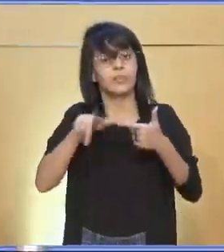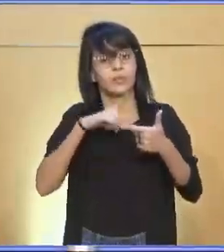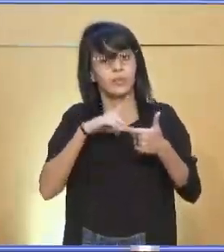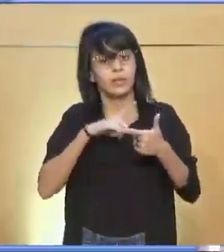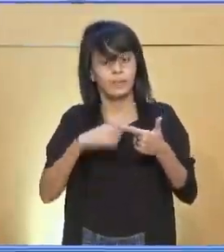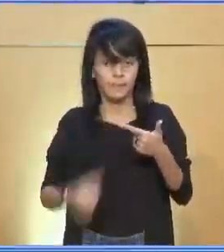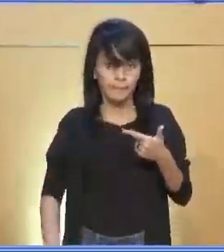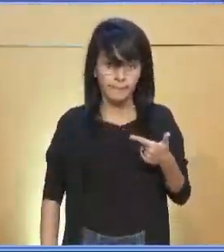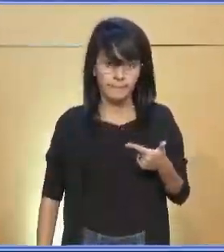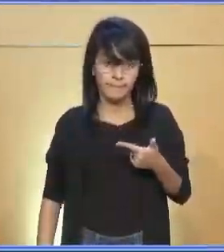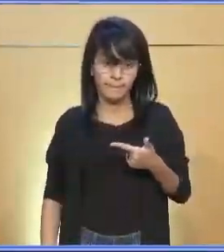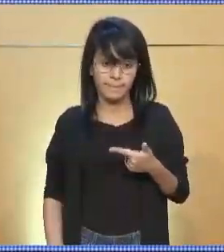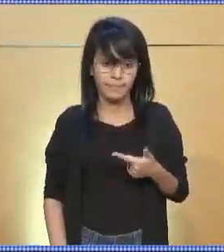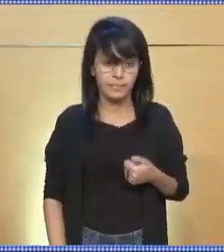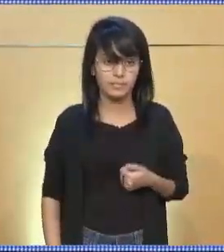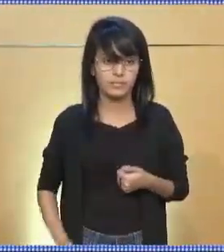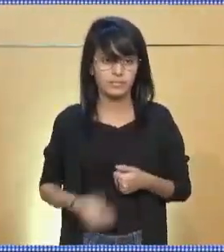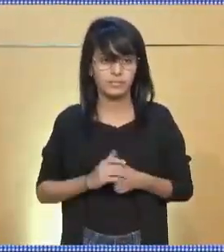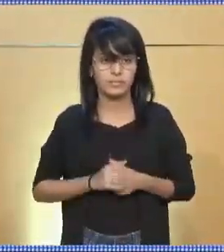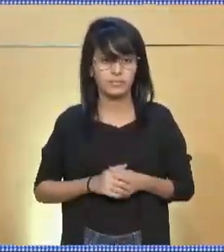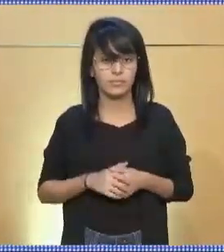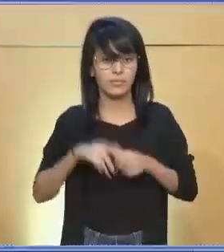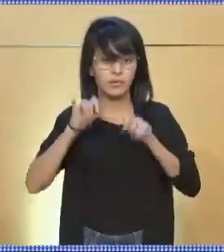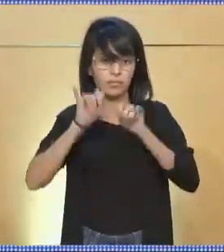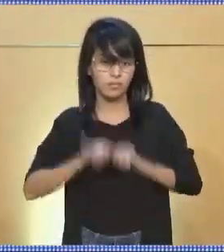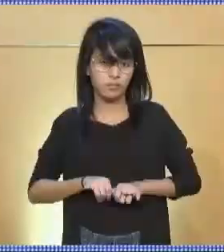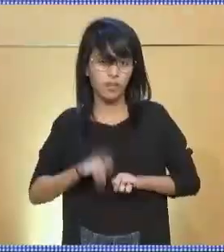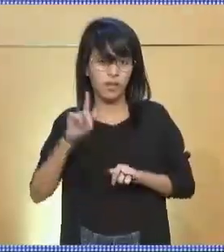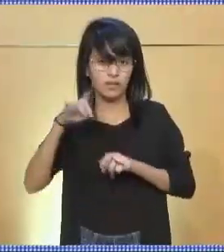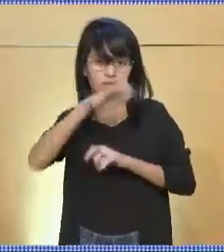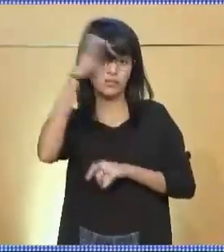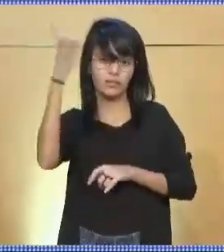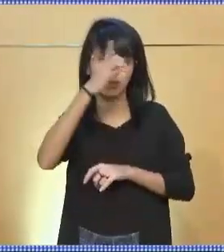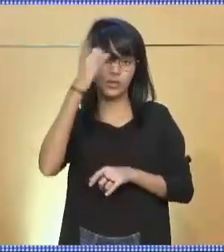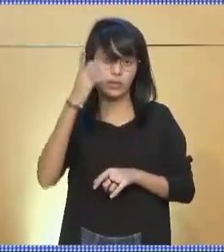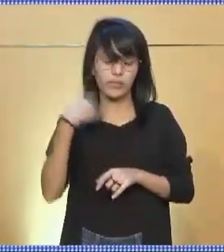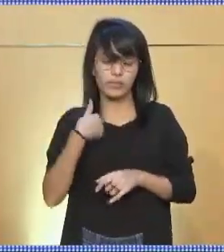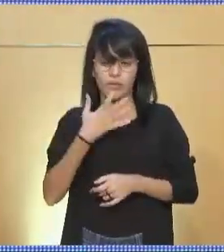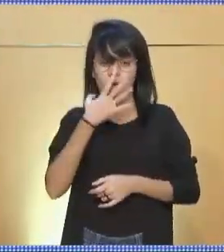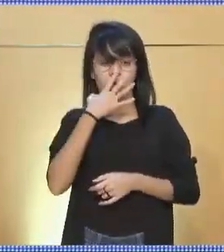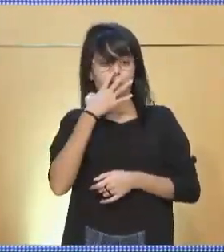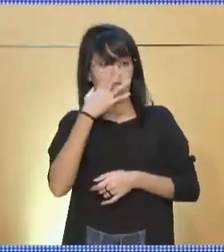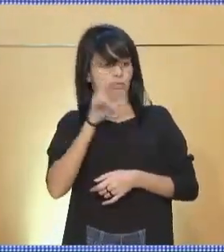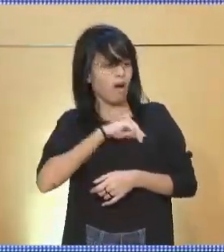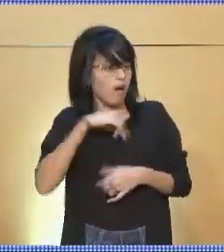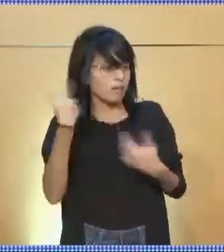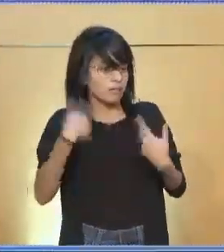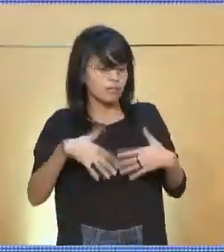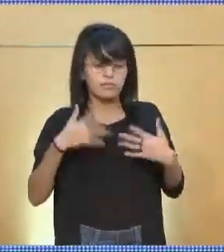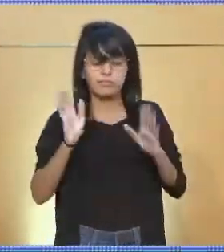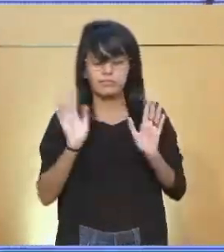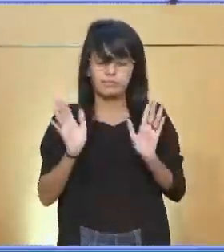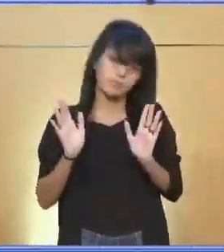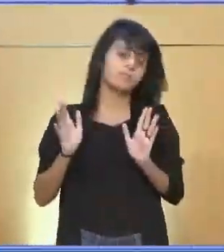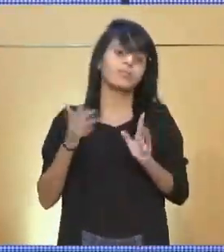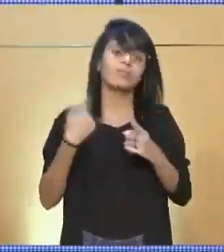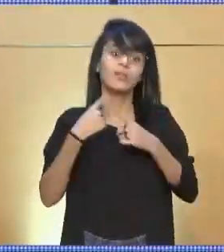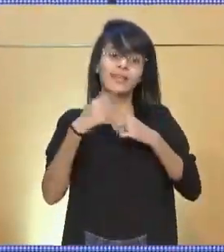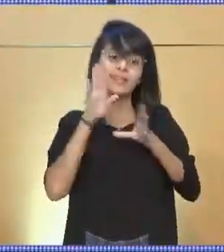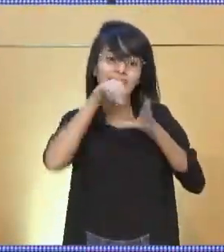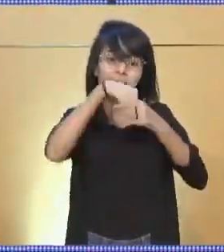Certo, o teólogo disse, o sexo é santo. Aí você vai se escandalizar porque eu disse que o sexo é santo? Dentro do